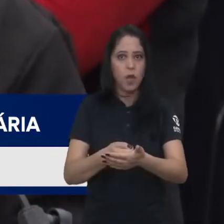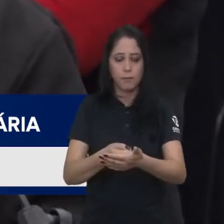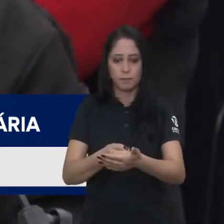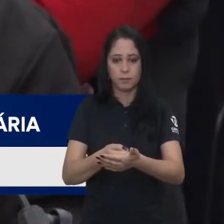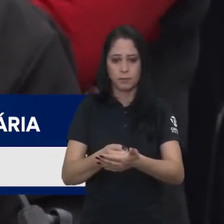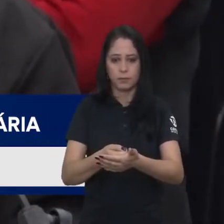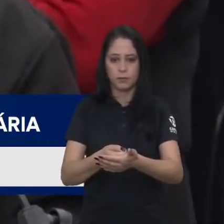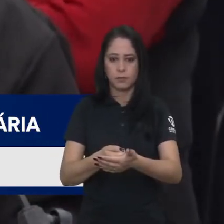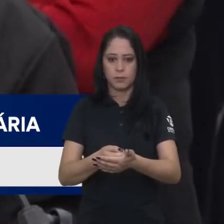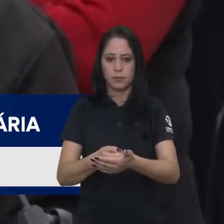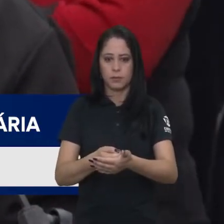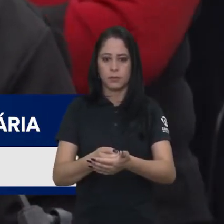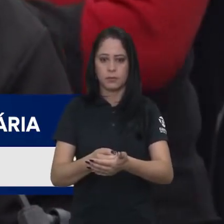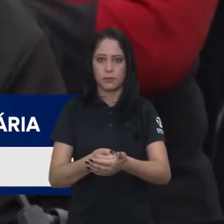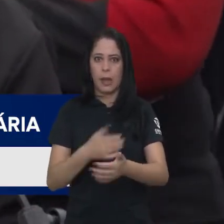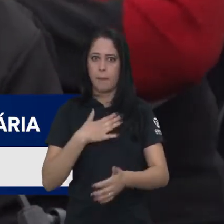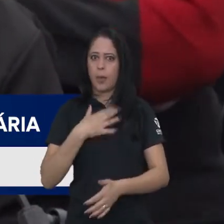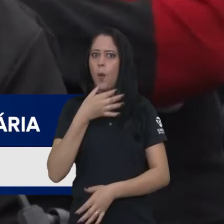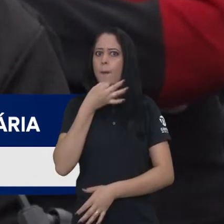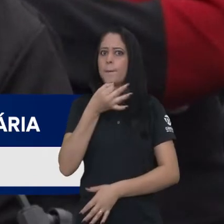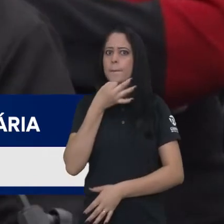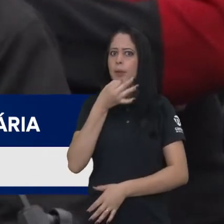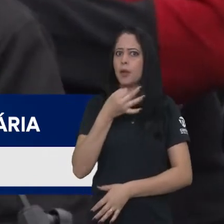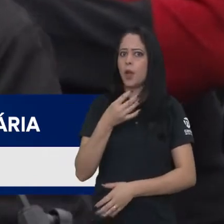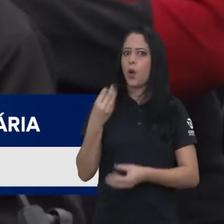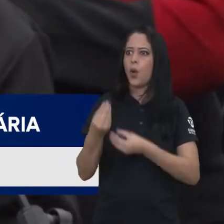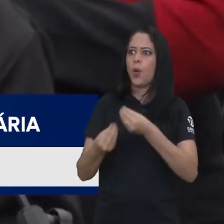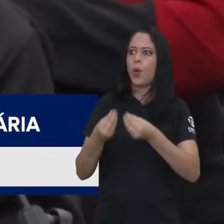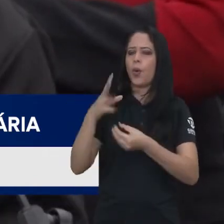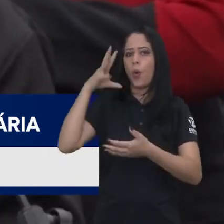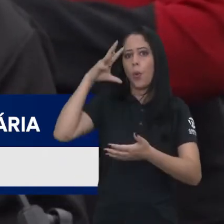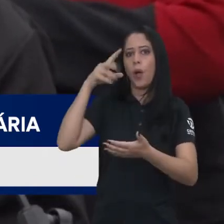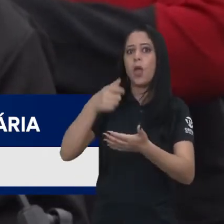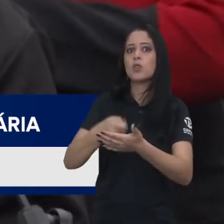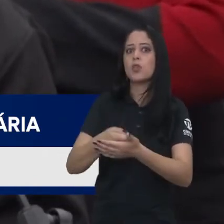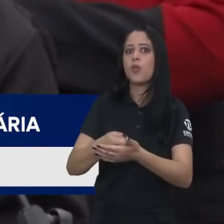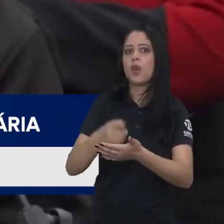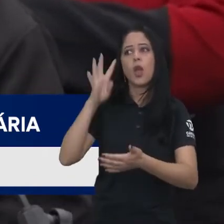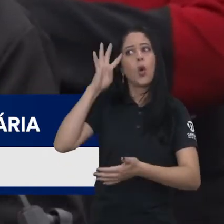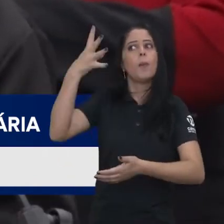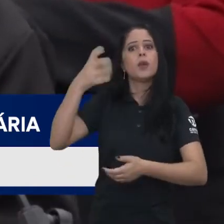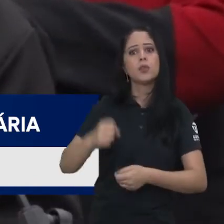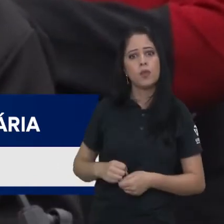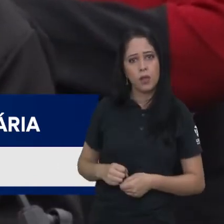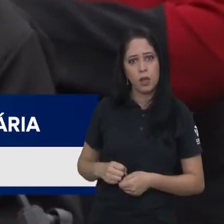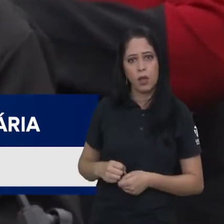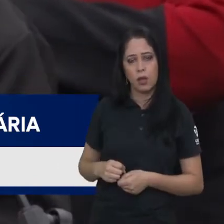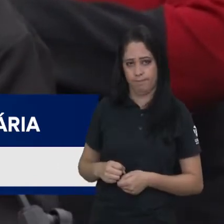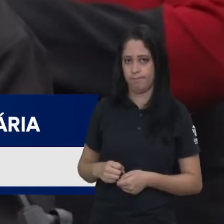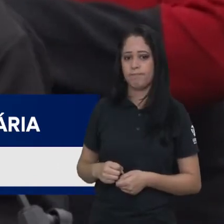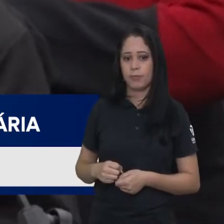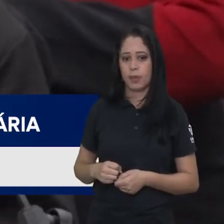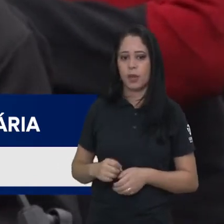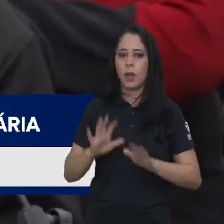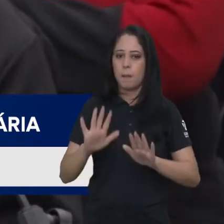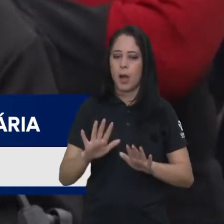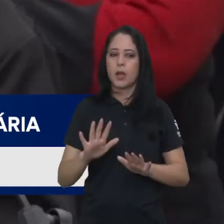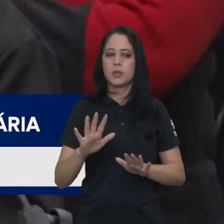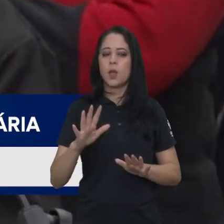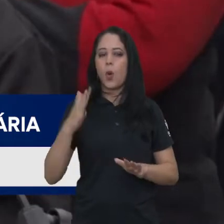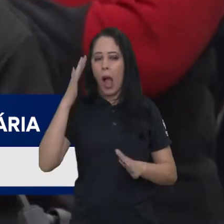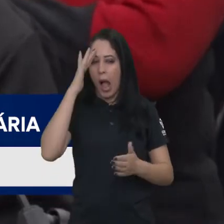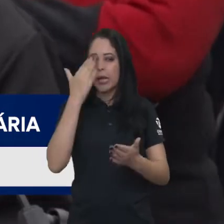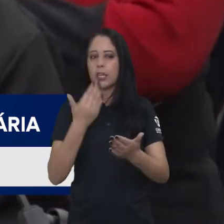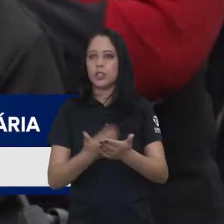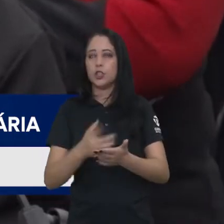eu naturalmente, eu não vejo solução para nada nesses 90 dias. Mas eu creio que vocês vão ser